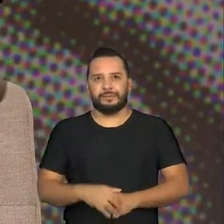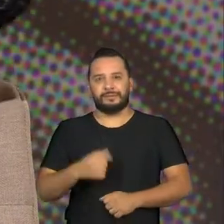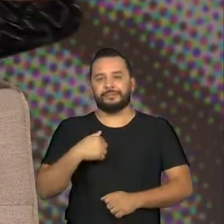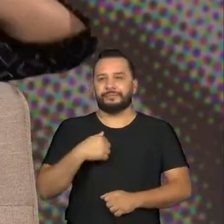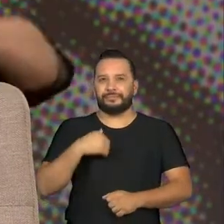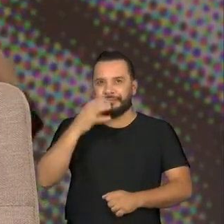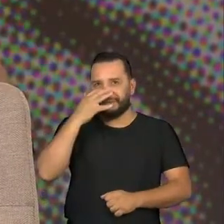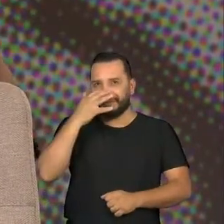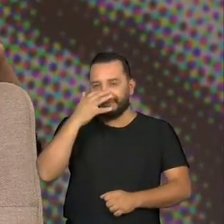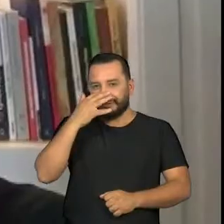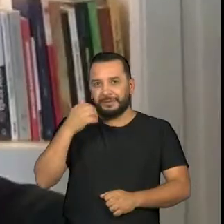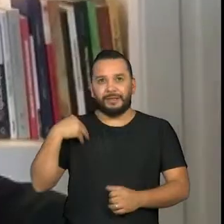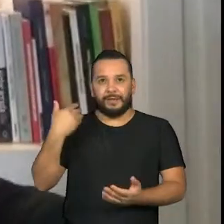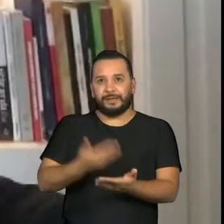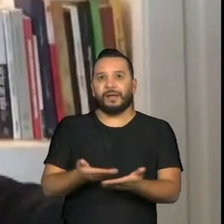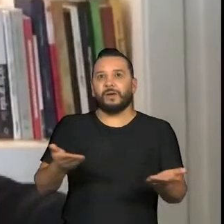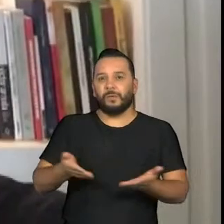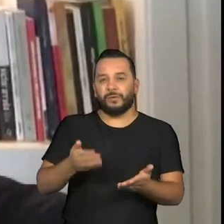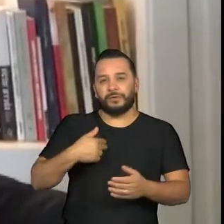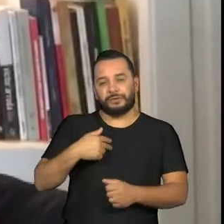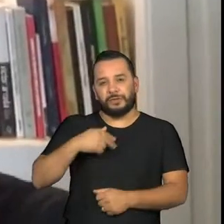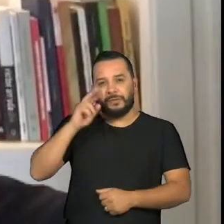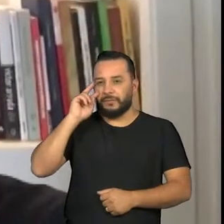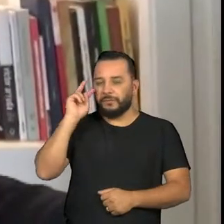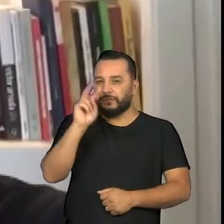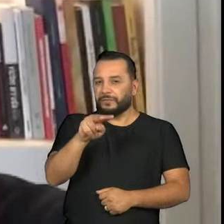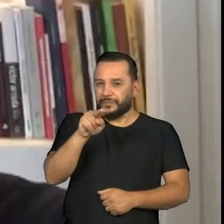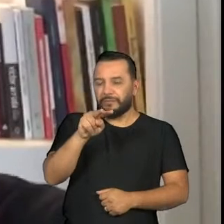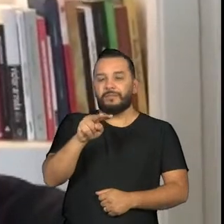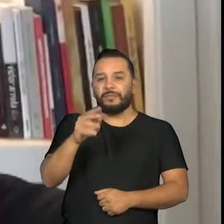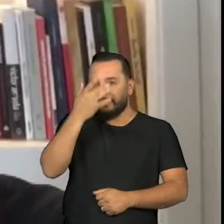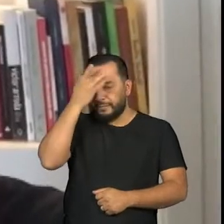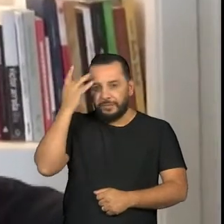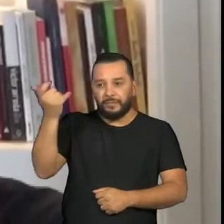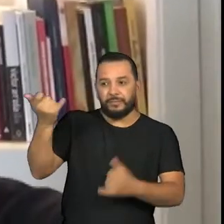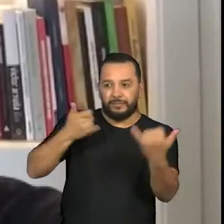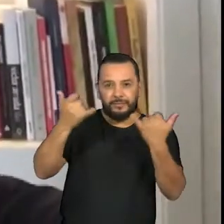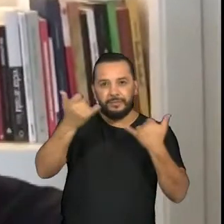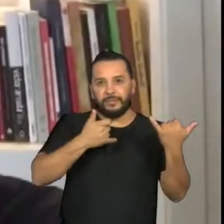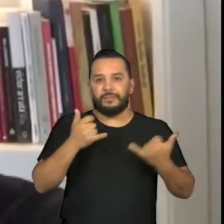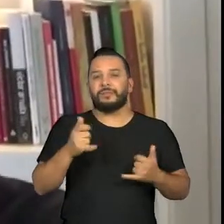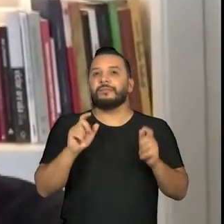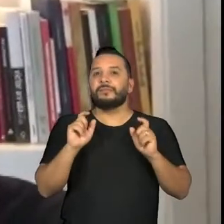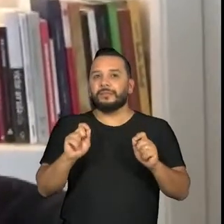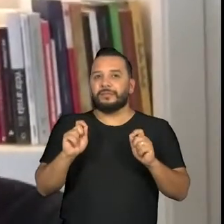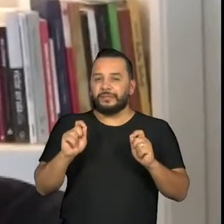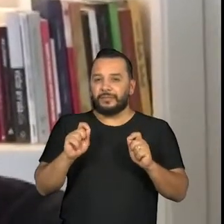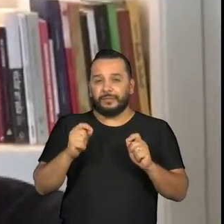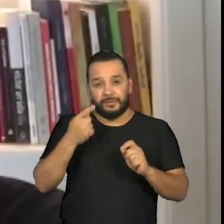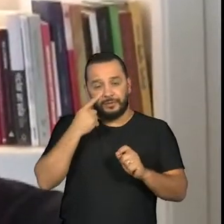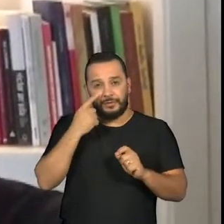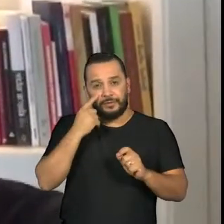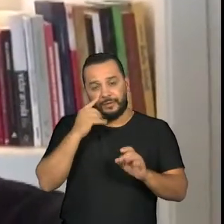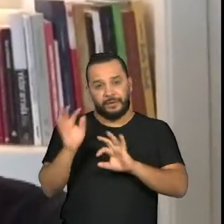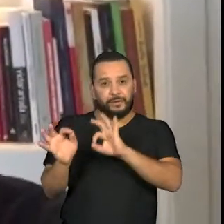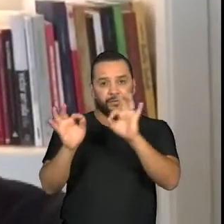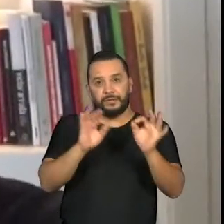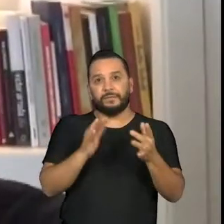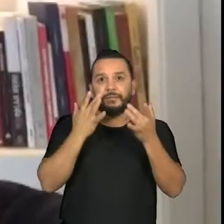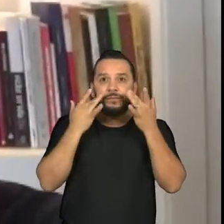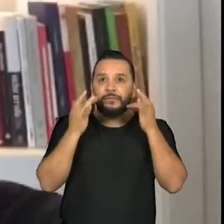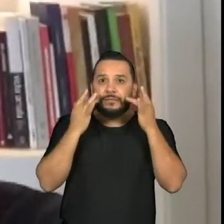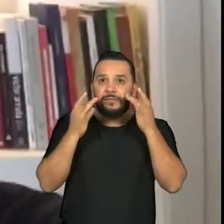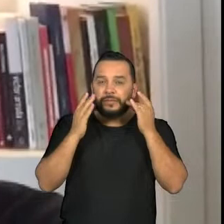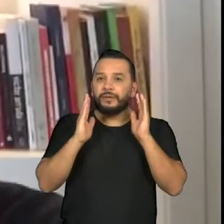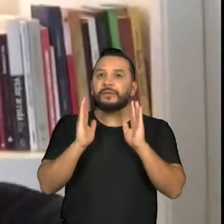ainda hoje eu ouço e vejo e me encontro com pessoas que falam que assistiram a minha peça,